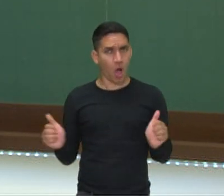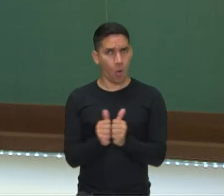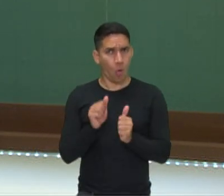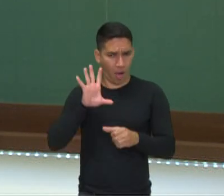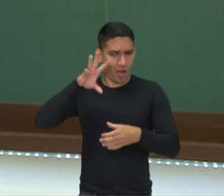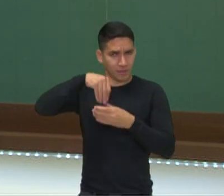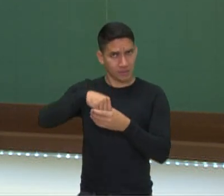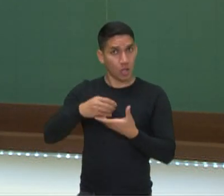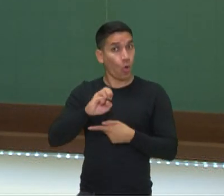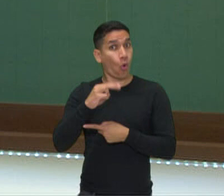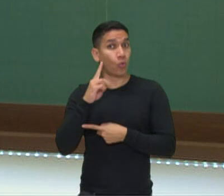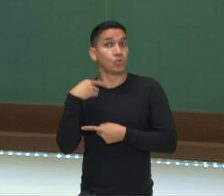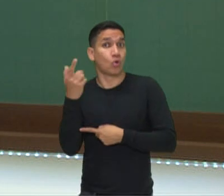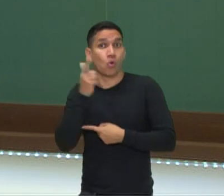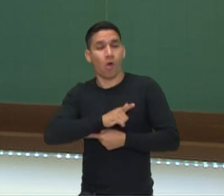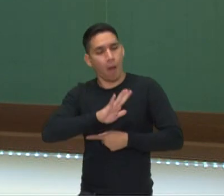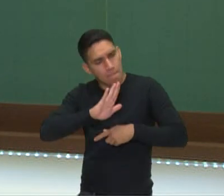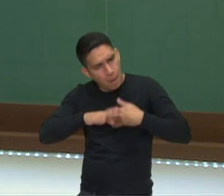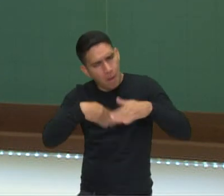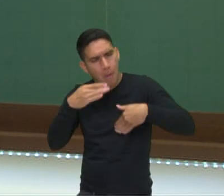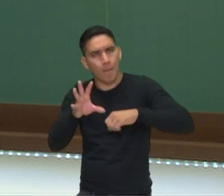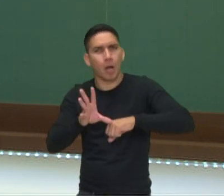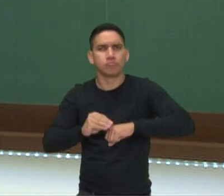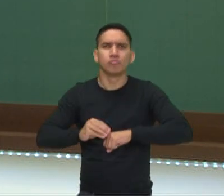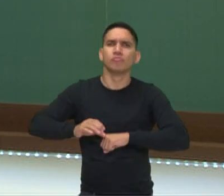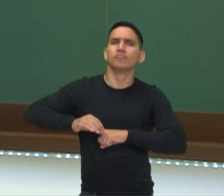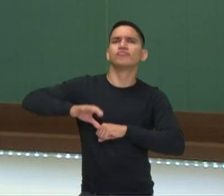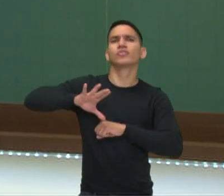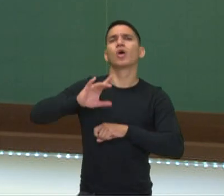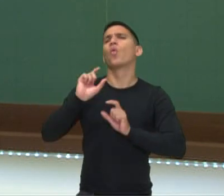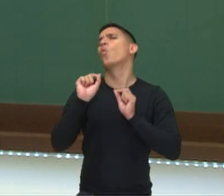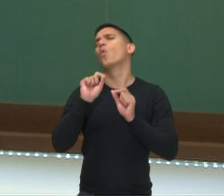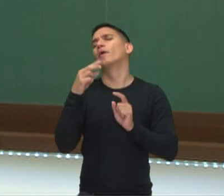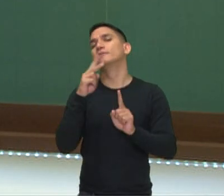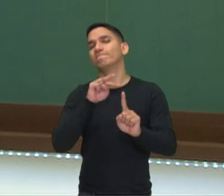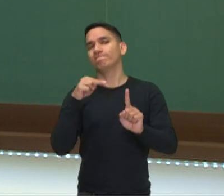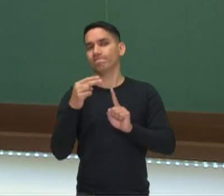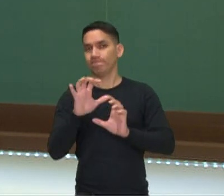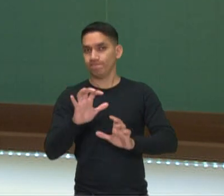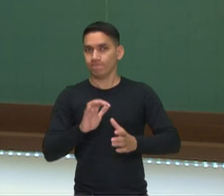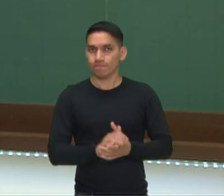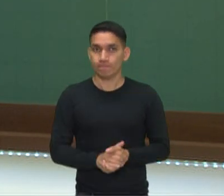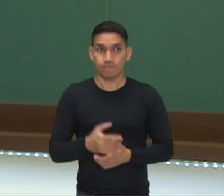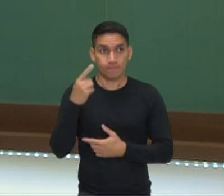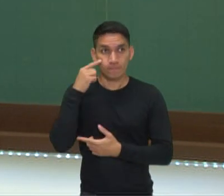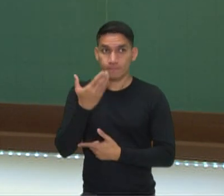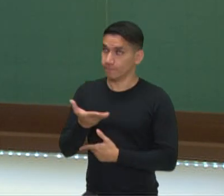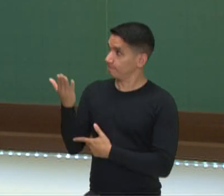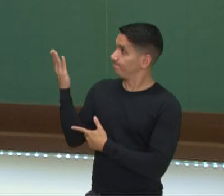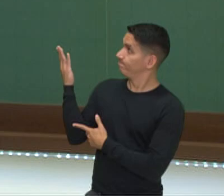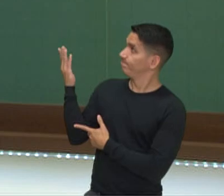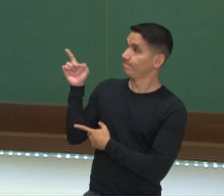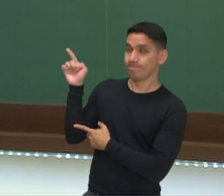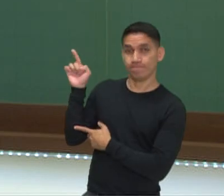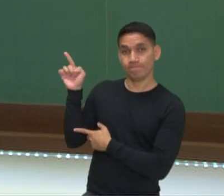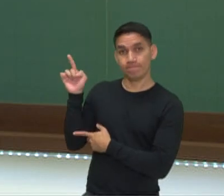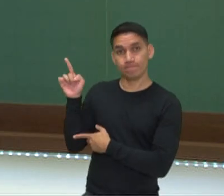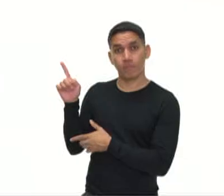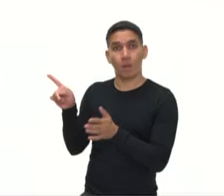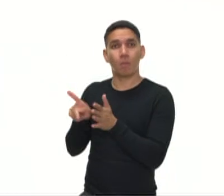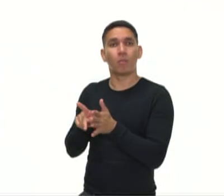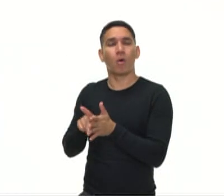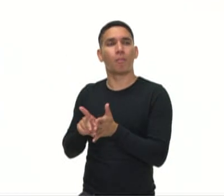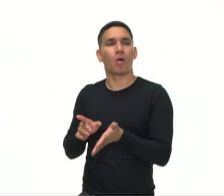podemos desenvolver talentos? O que vocês pensam sobre isso? Vejam o que diz aqui esse